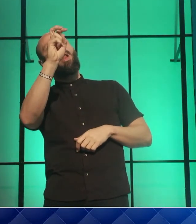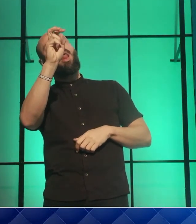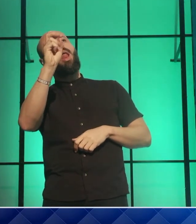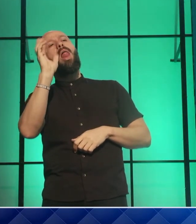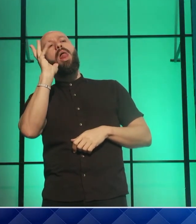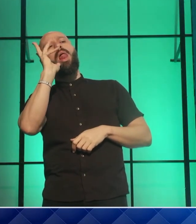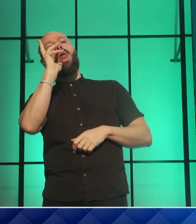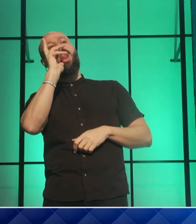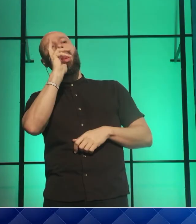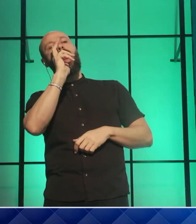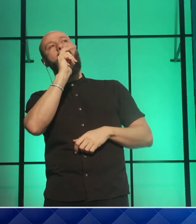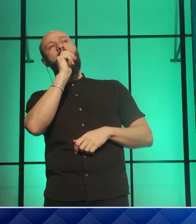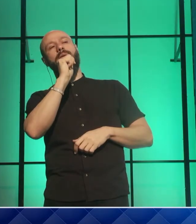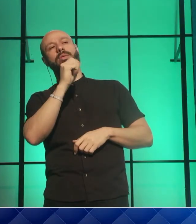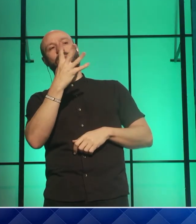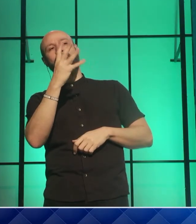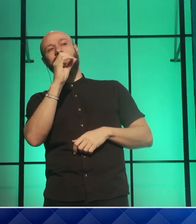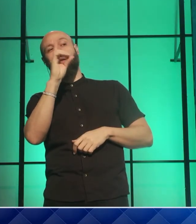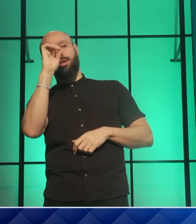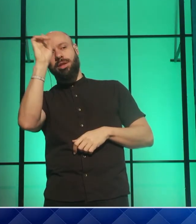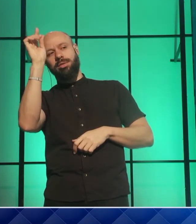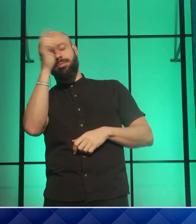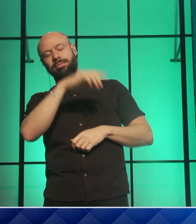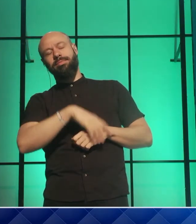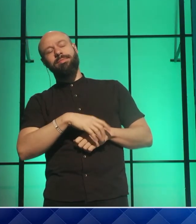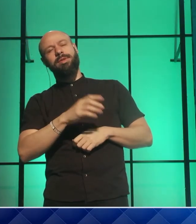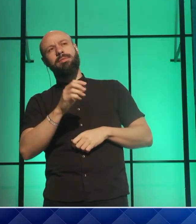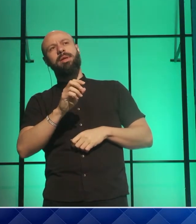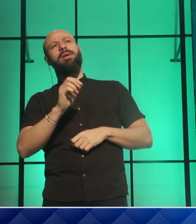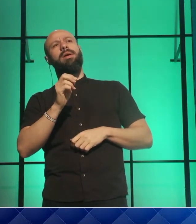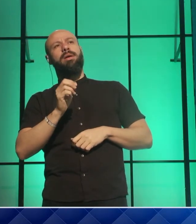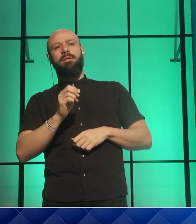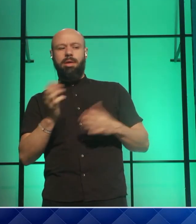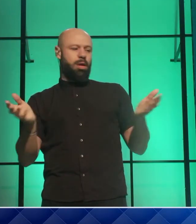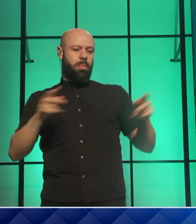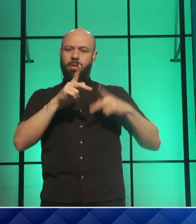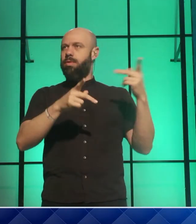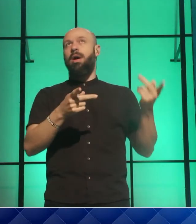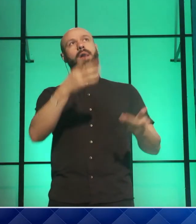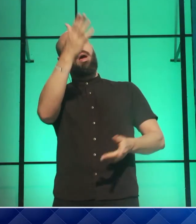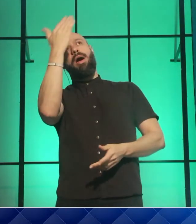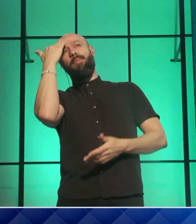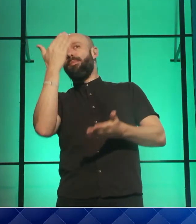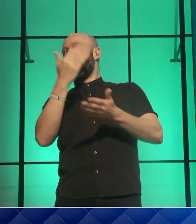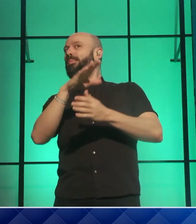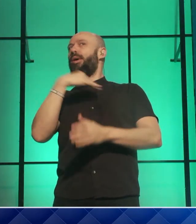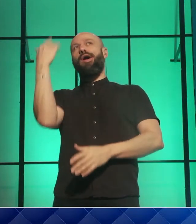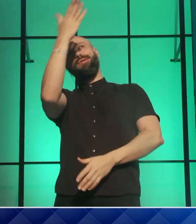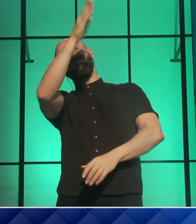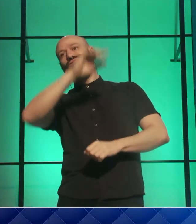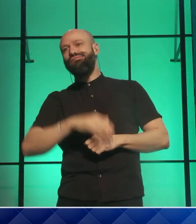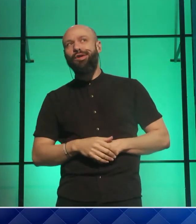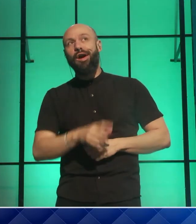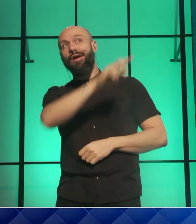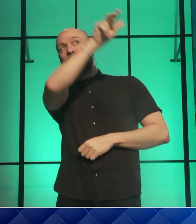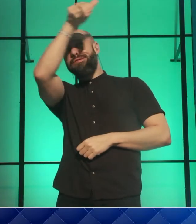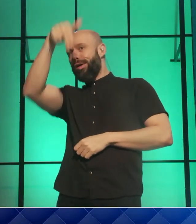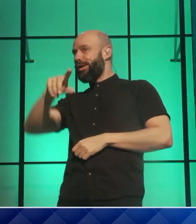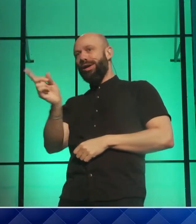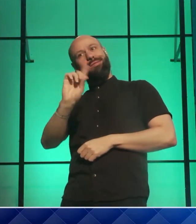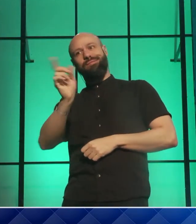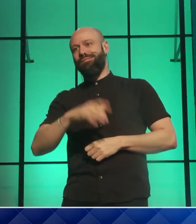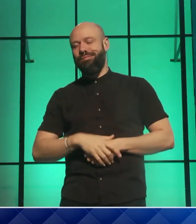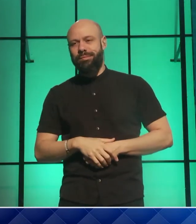voltar. E Moisés demorou demais para voltar, e o povo disse, morreu, não vai voltar mais. Vamos fazer o